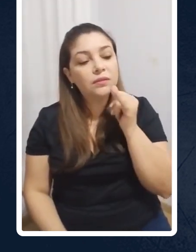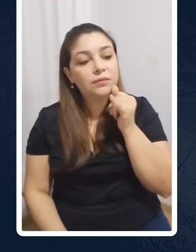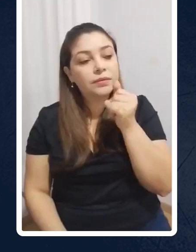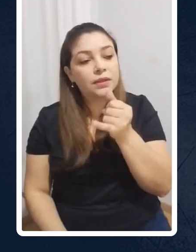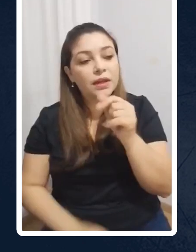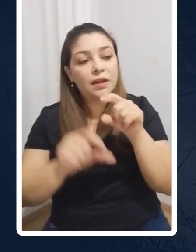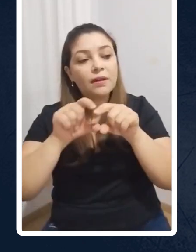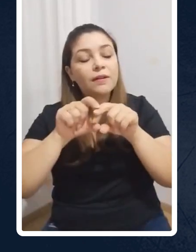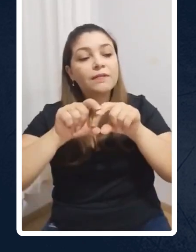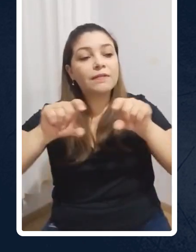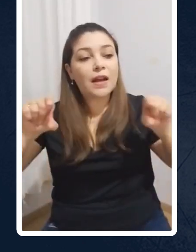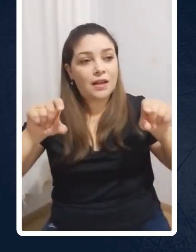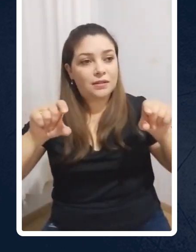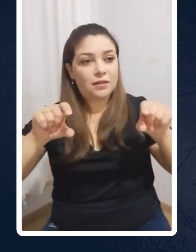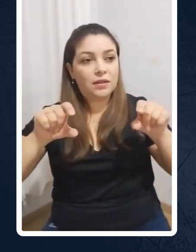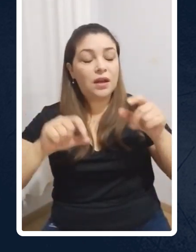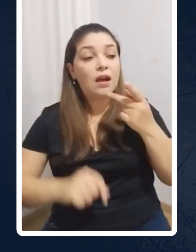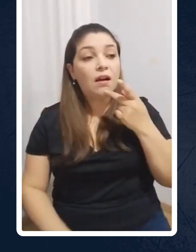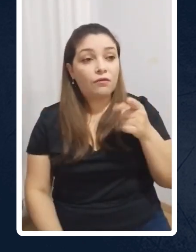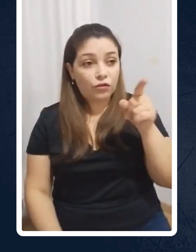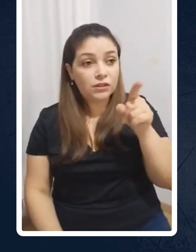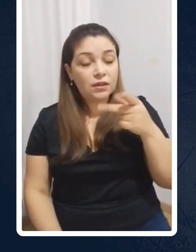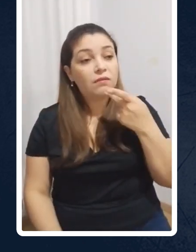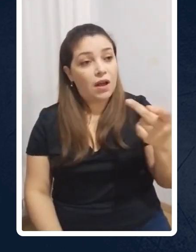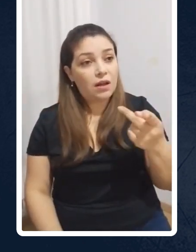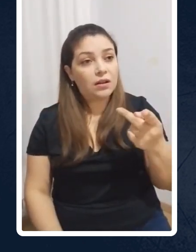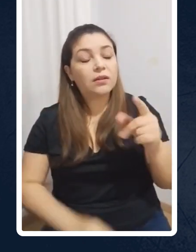Ele disse assim: fale uma frase para sua filha.